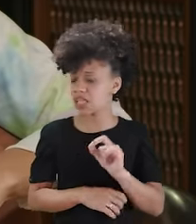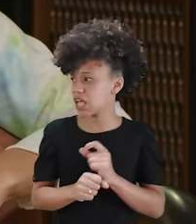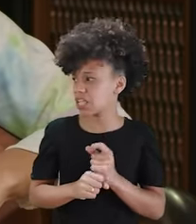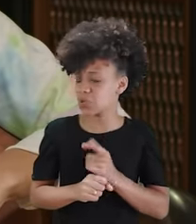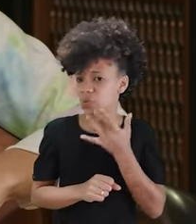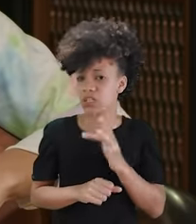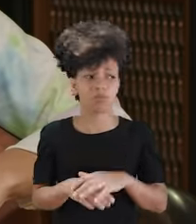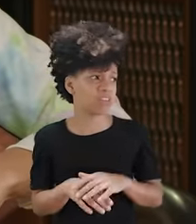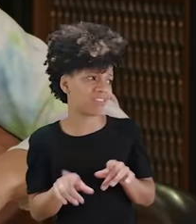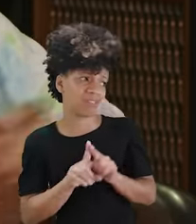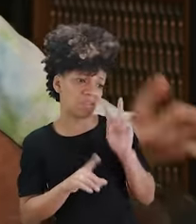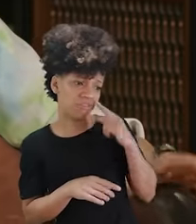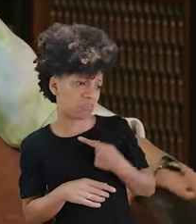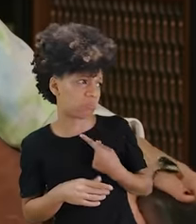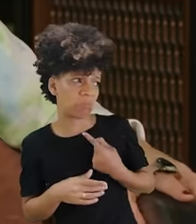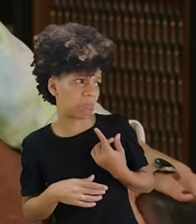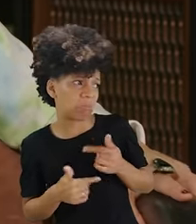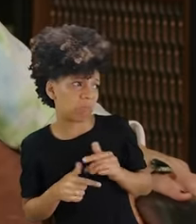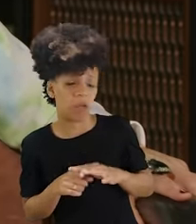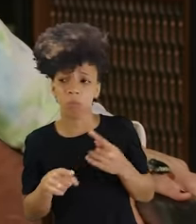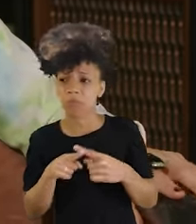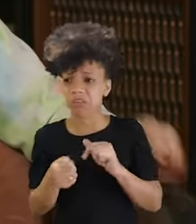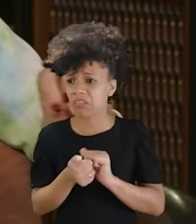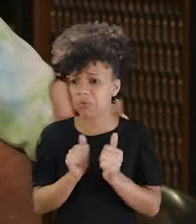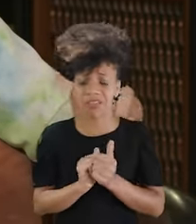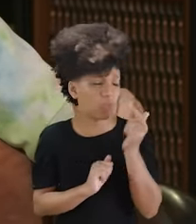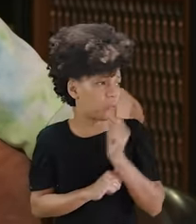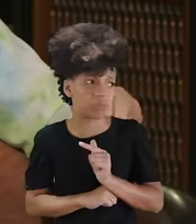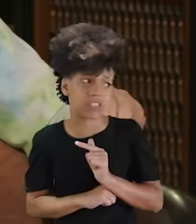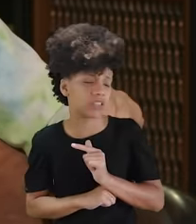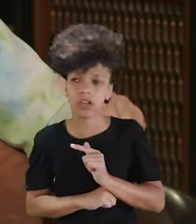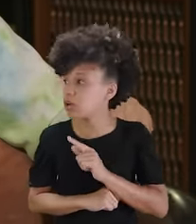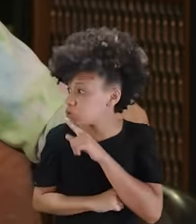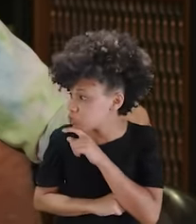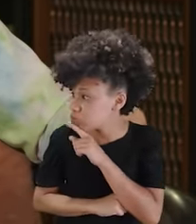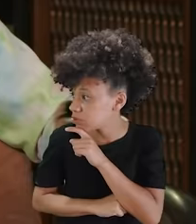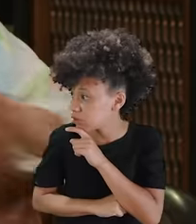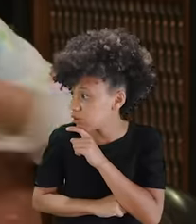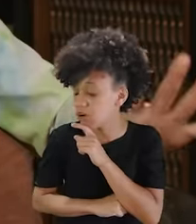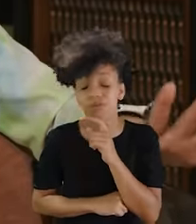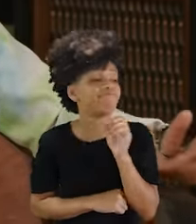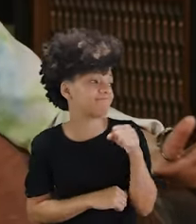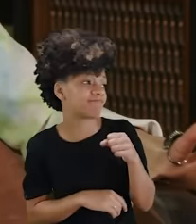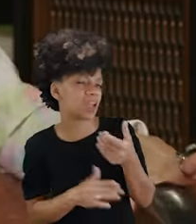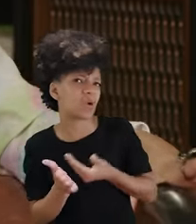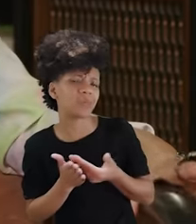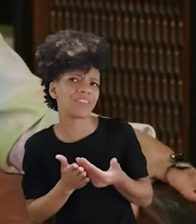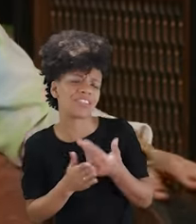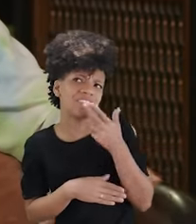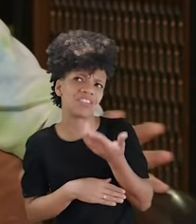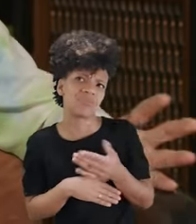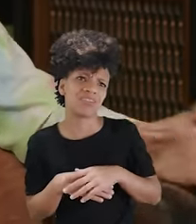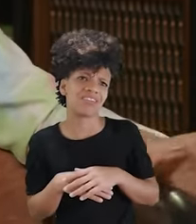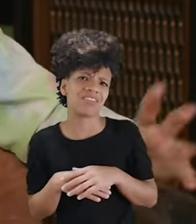Jura até E aí eu começava achar assim coisas básicas tipo dava na rua ver a sujeira para tudo quanto é lado